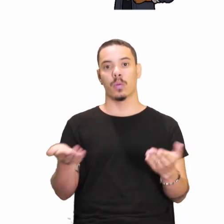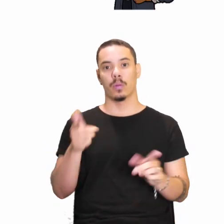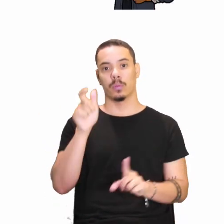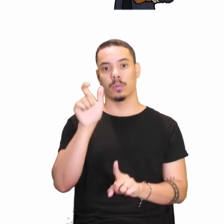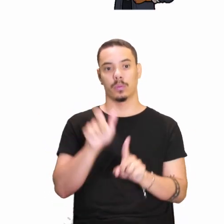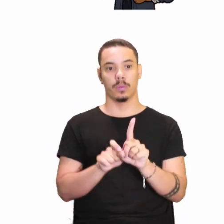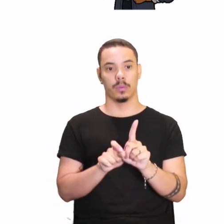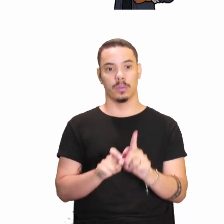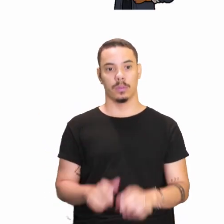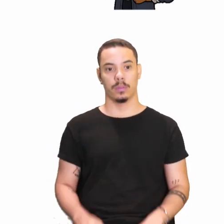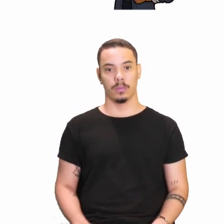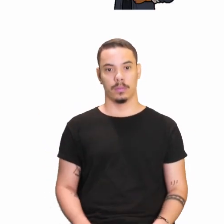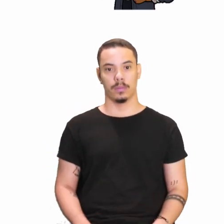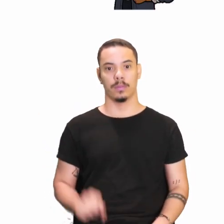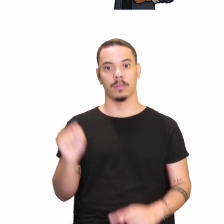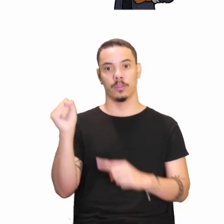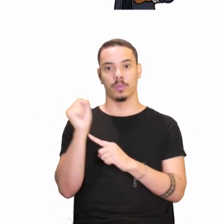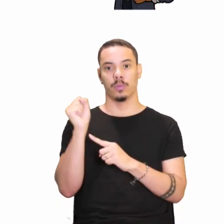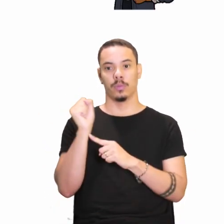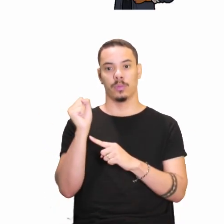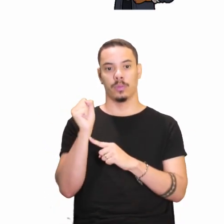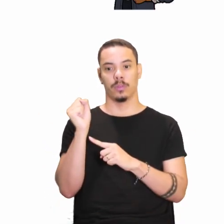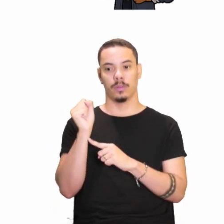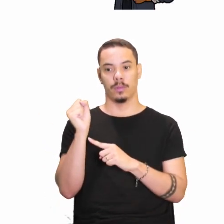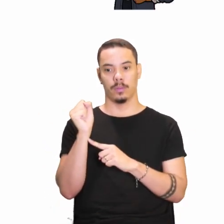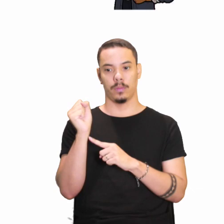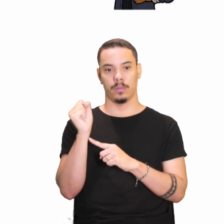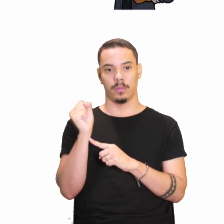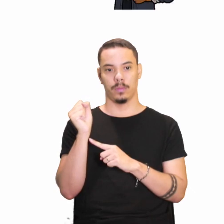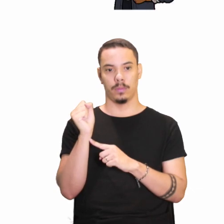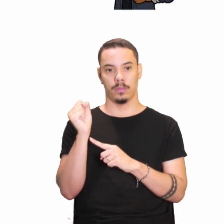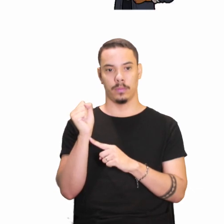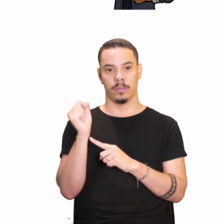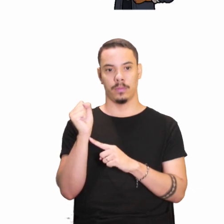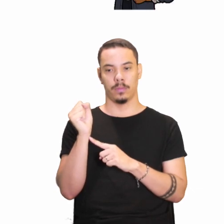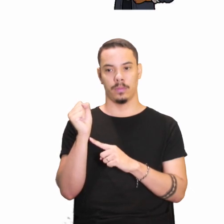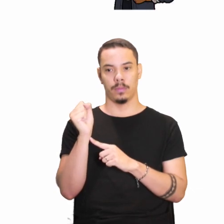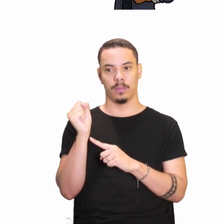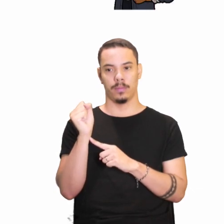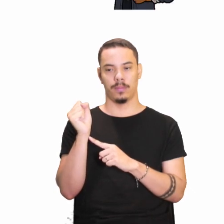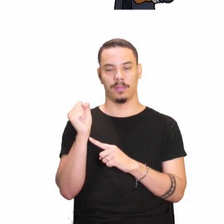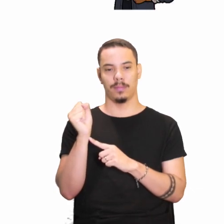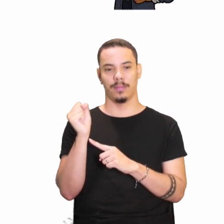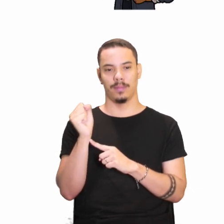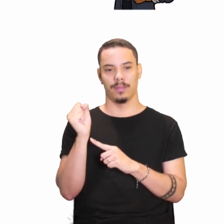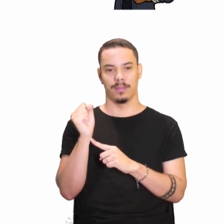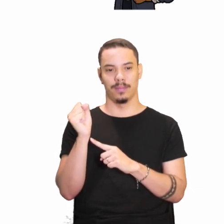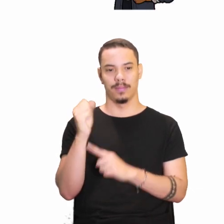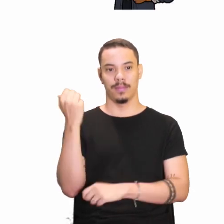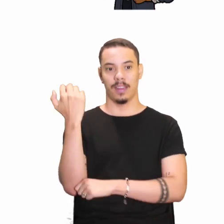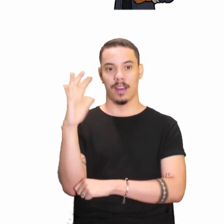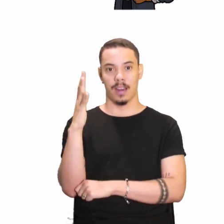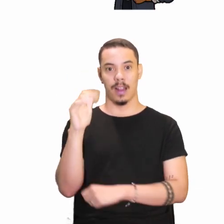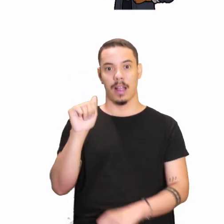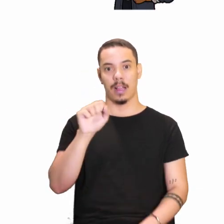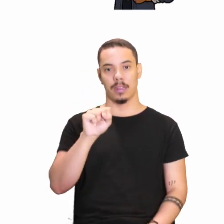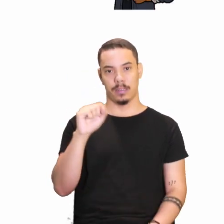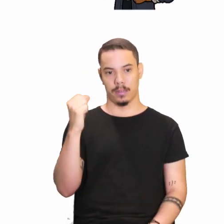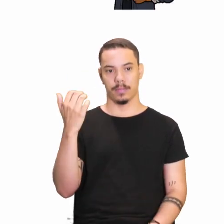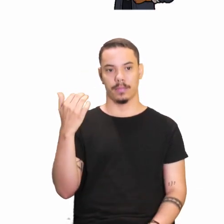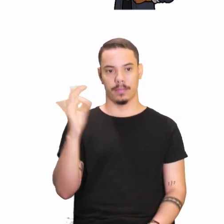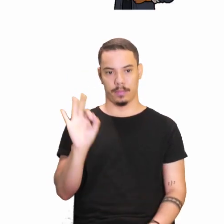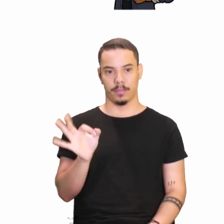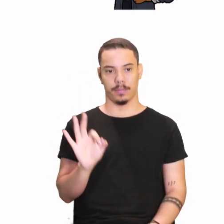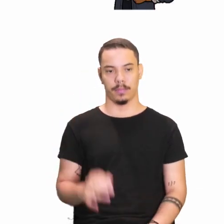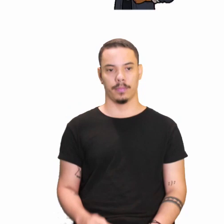oração. Isso, Fernandinha, as árvores. Muito bem, árvores.